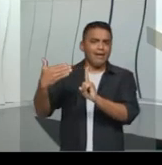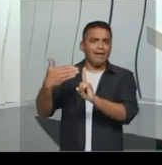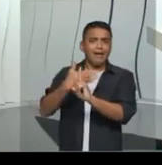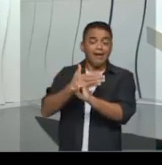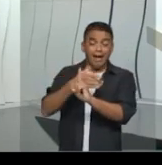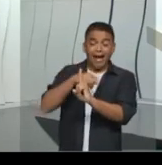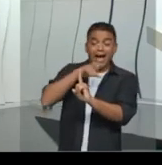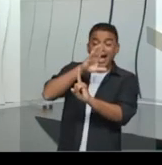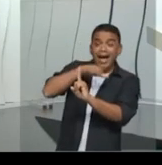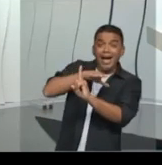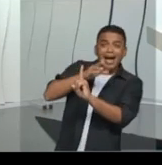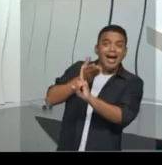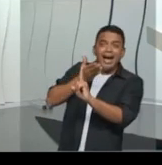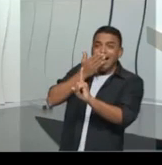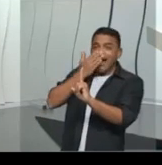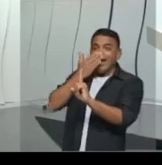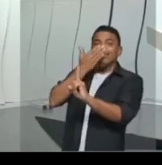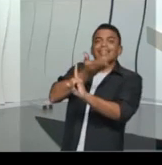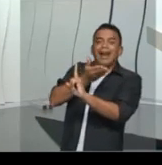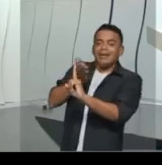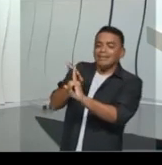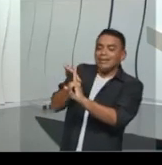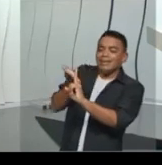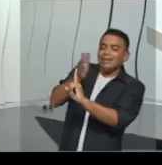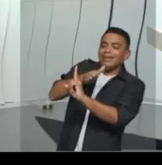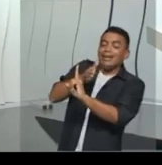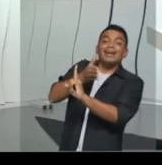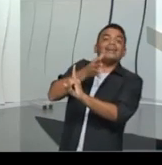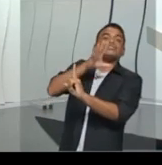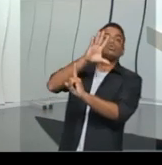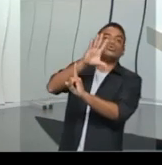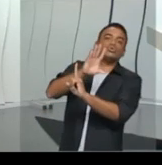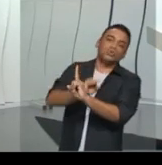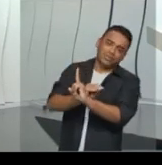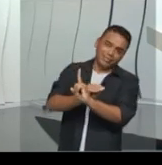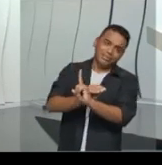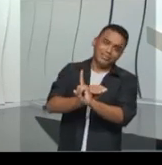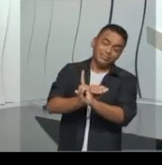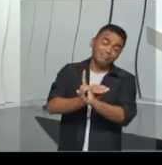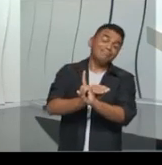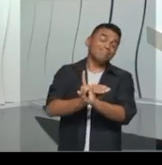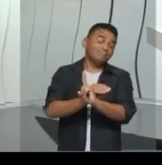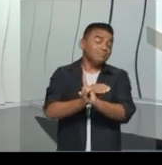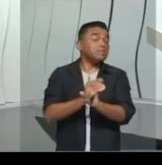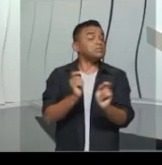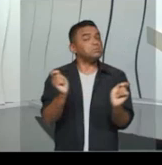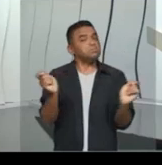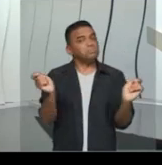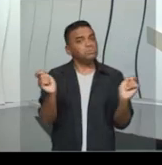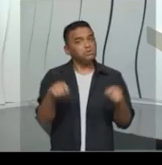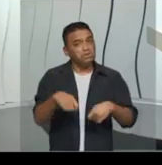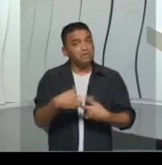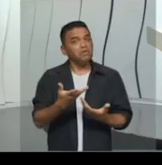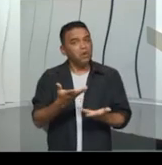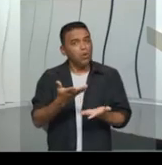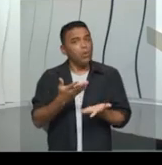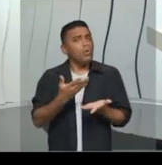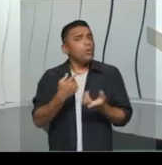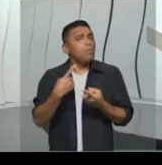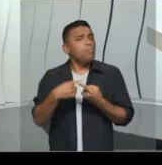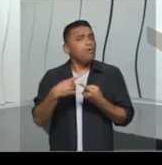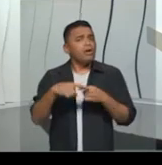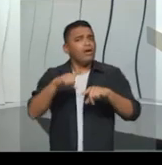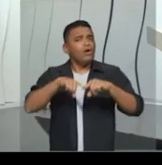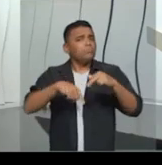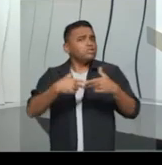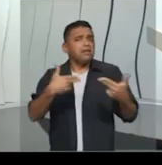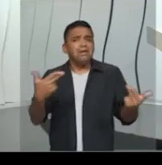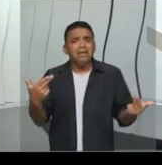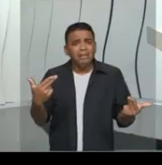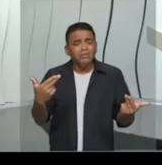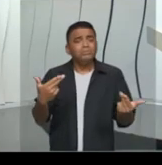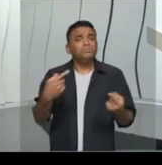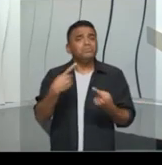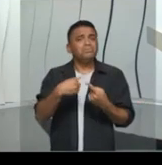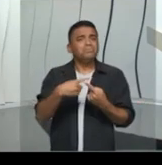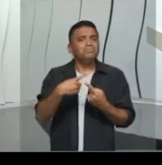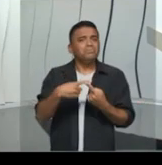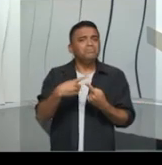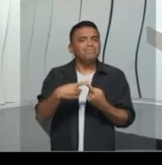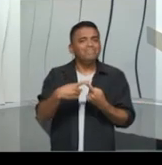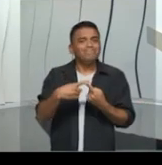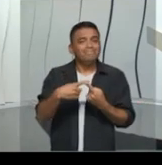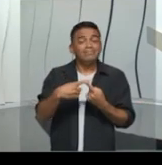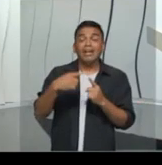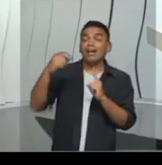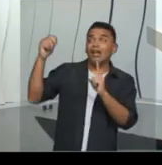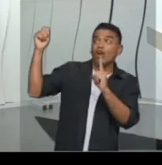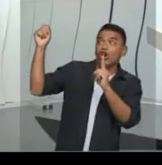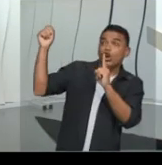parte de trás, uma sombra. Só é possível a formação dessa sombra unicamente porque